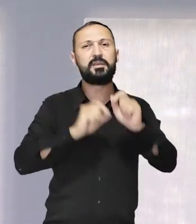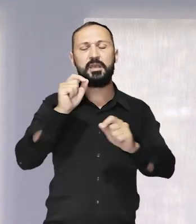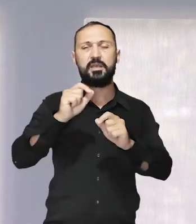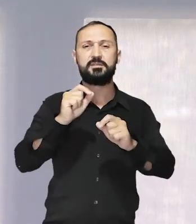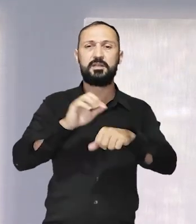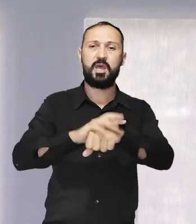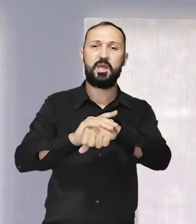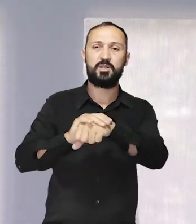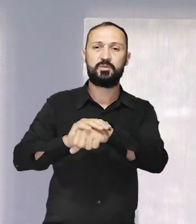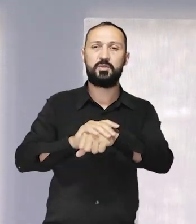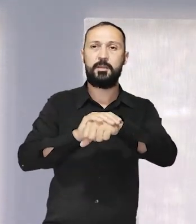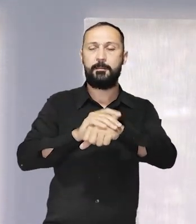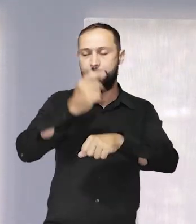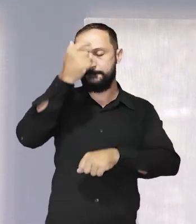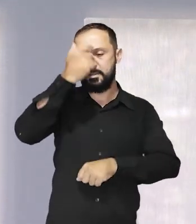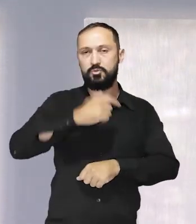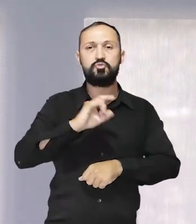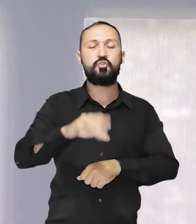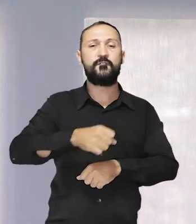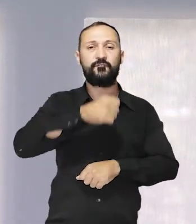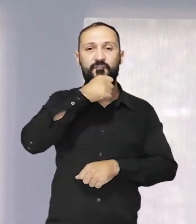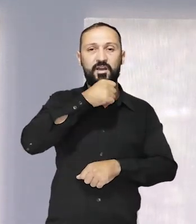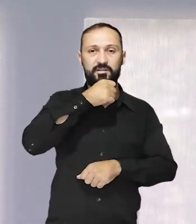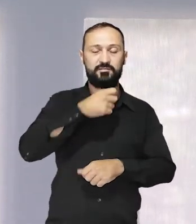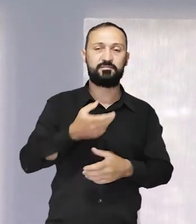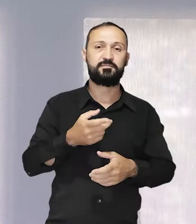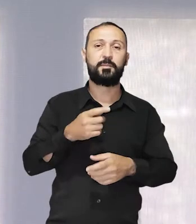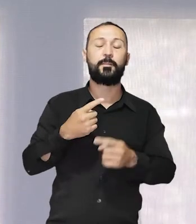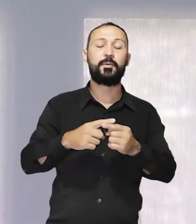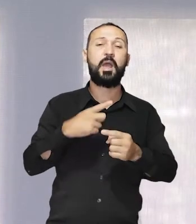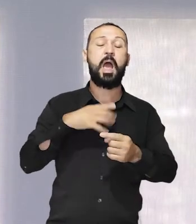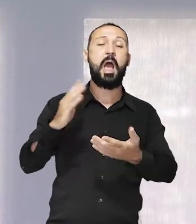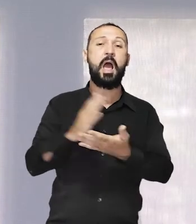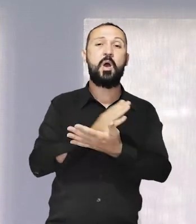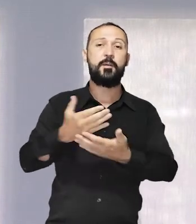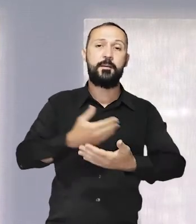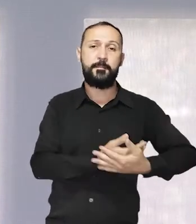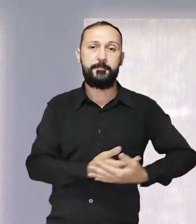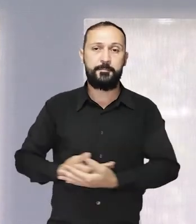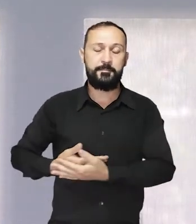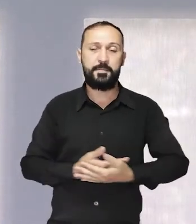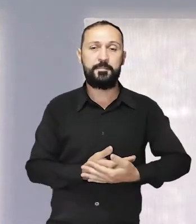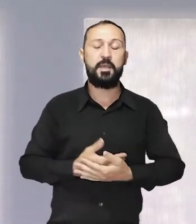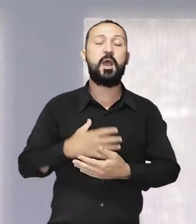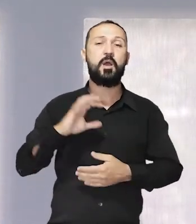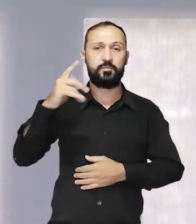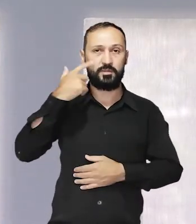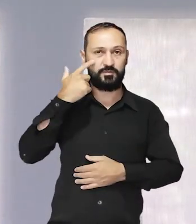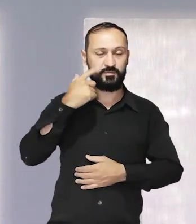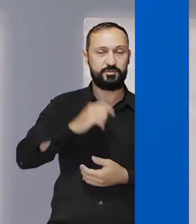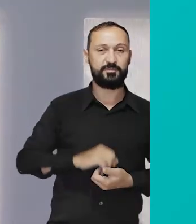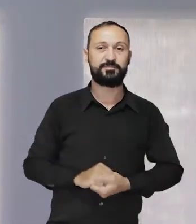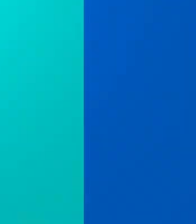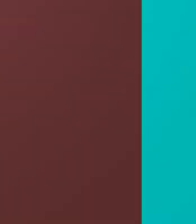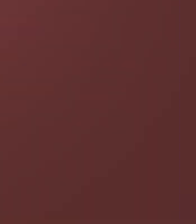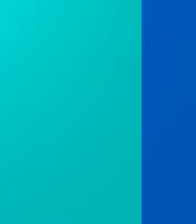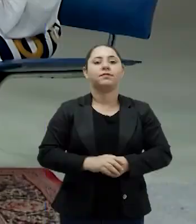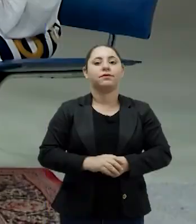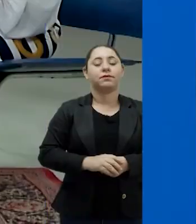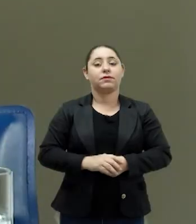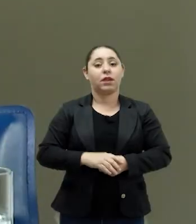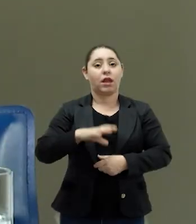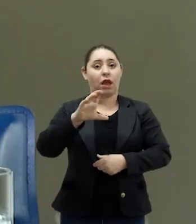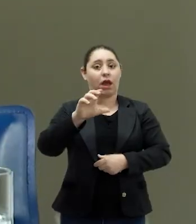pense você que a catarata é uma doença de pessoa idosa. Até mesmo os bebês estão sujeitos a isso. Confira.